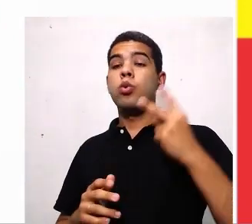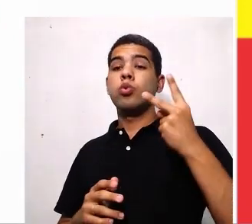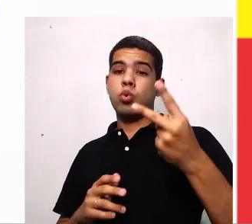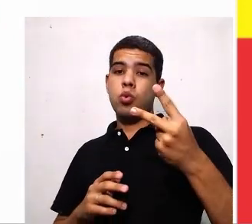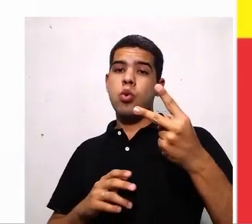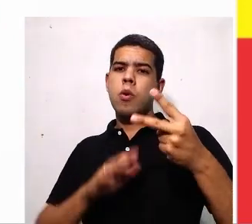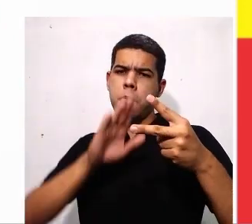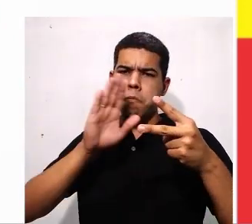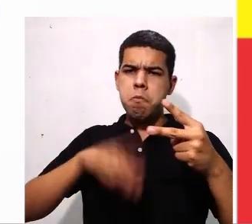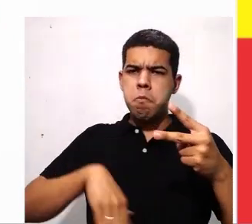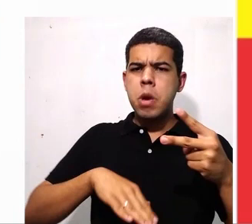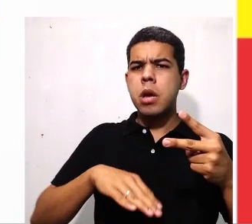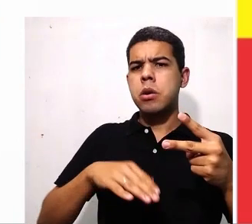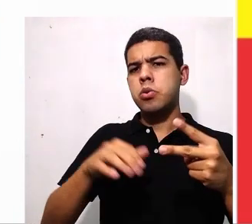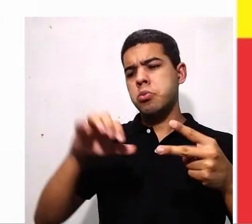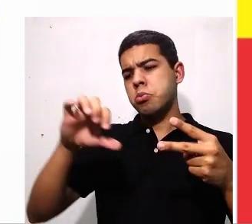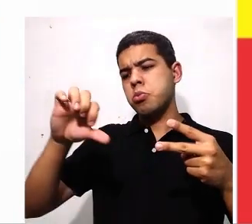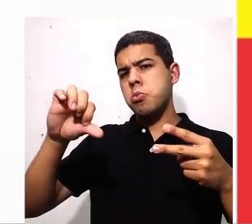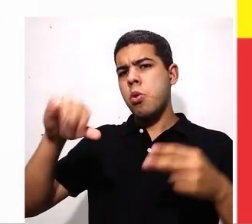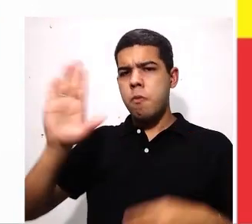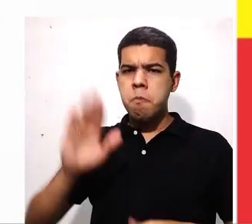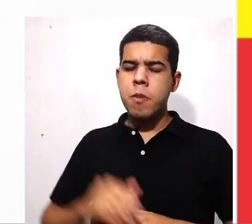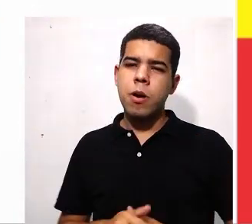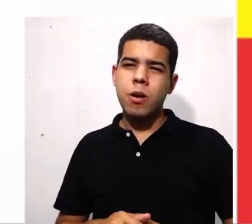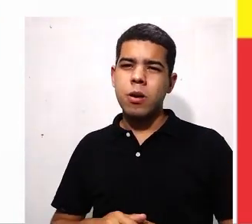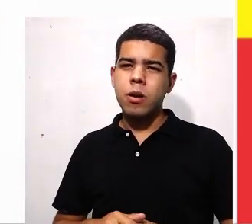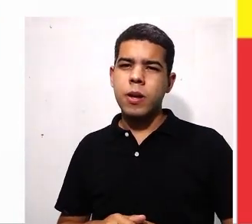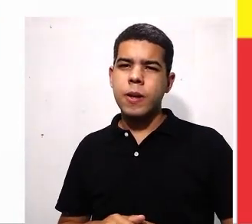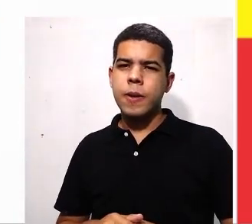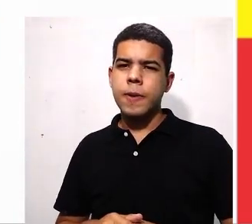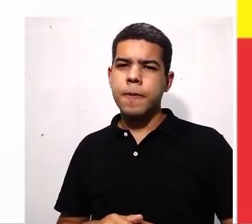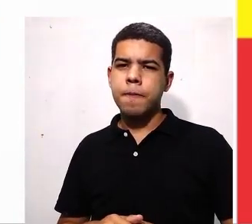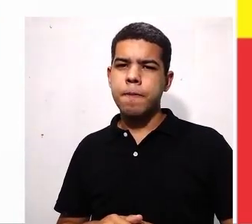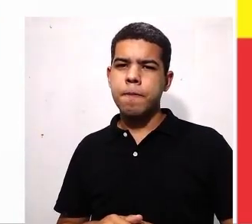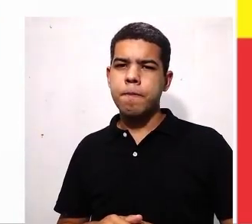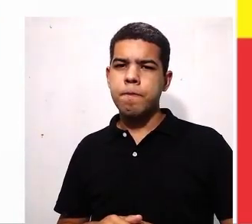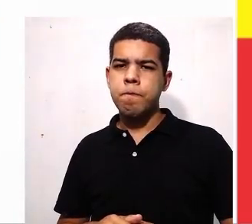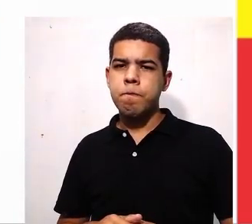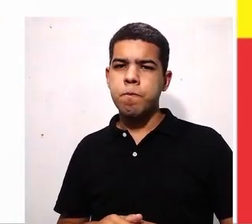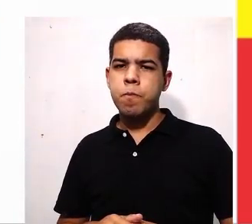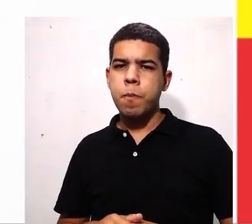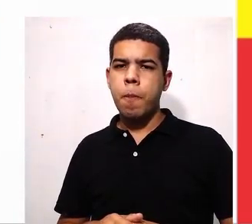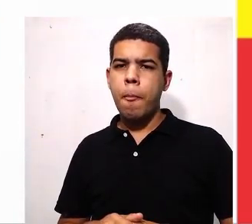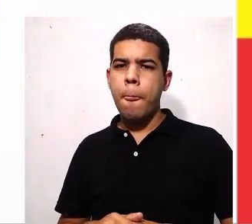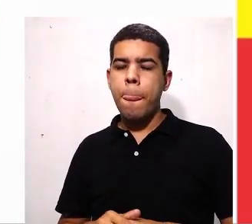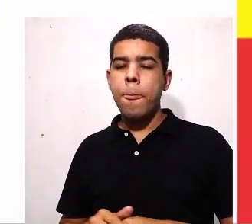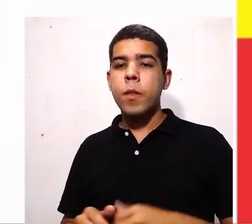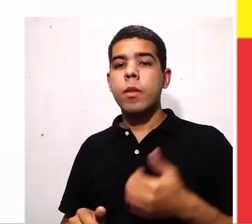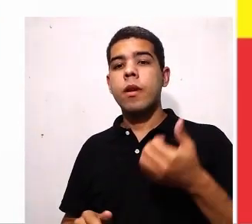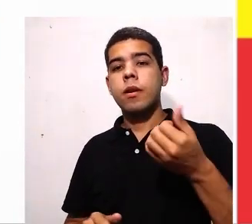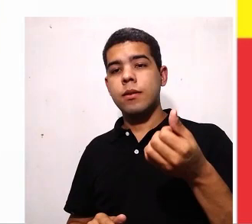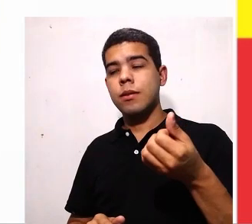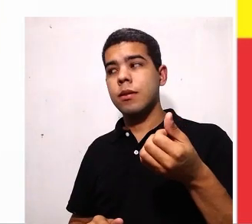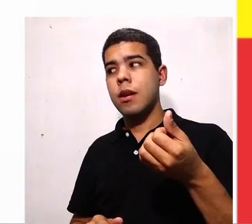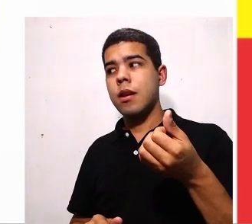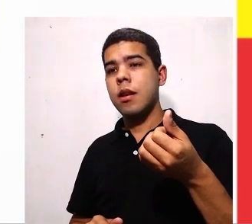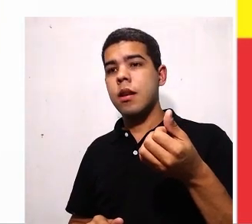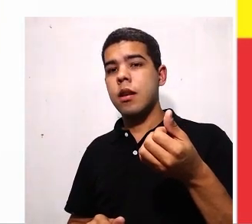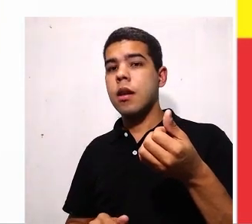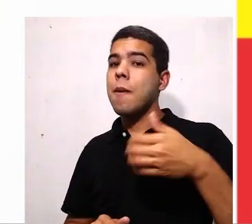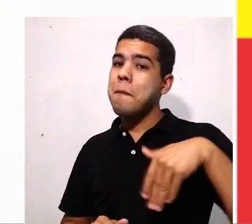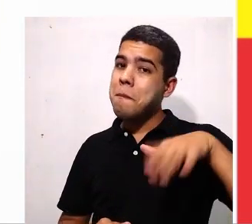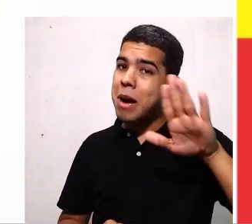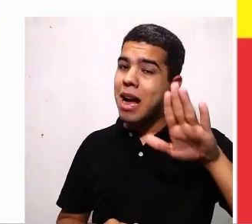Não. 6 não é menor que 5. Então, isso é falso. Com isso, esse triângulo não existe. A gente